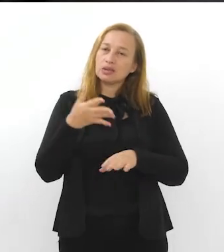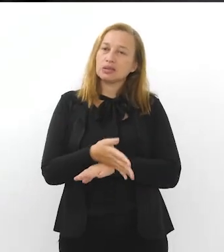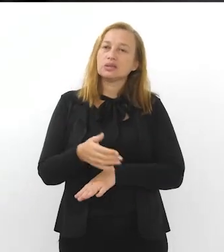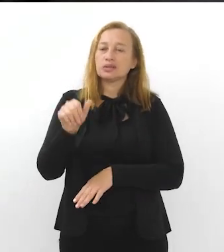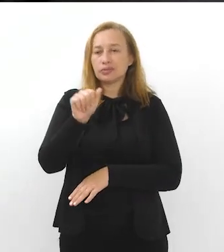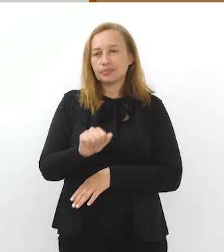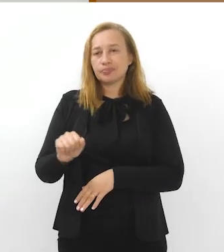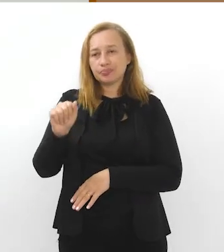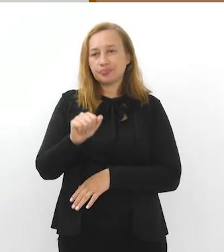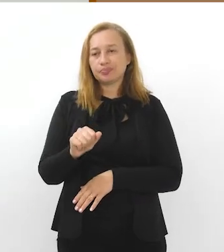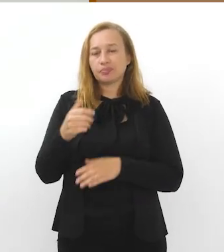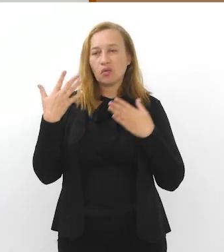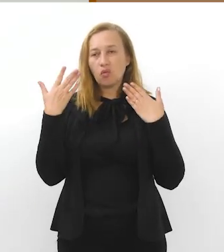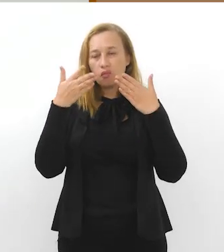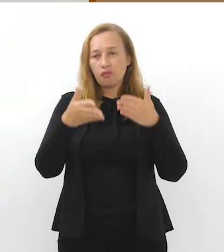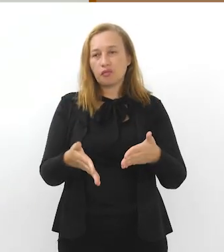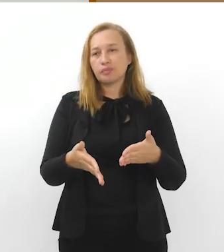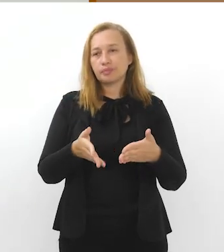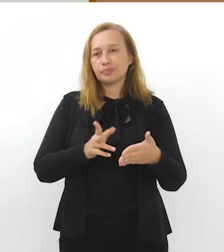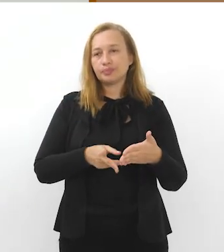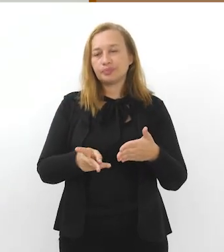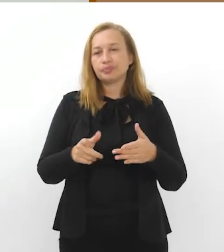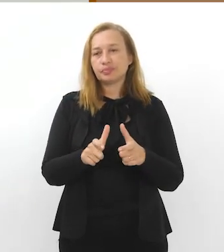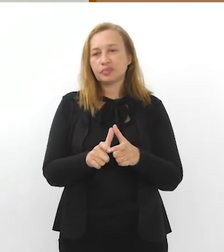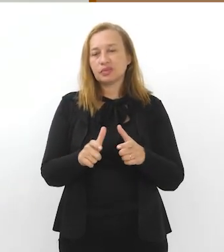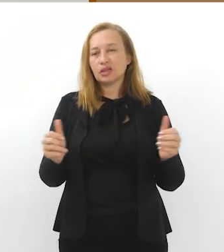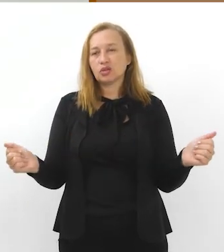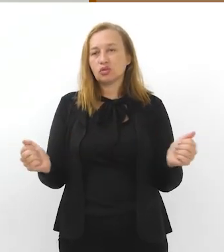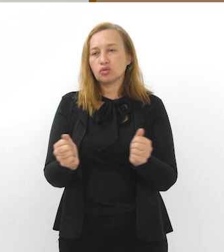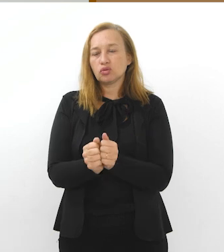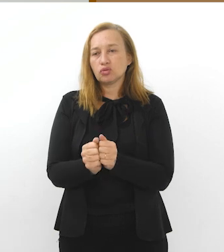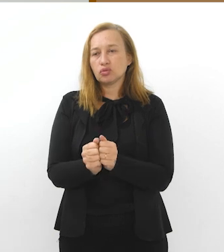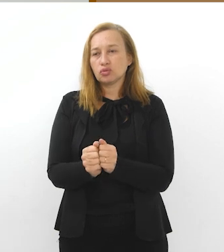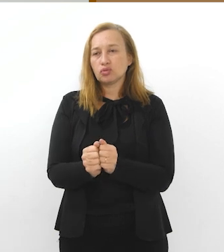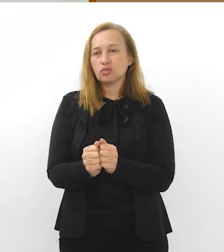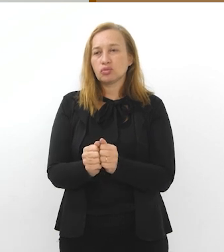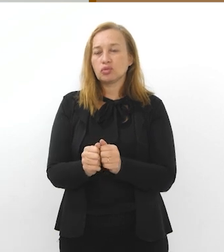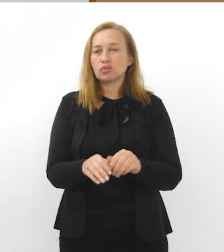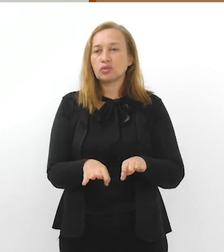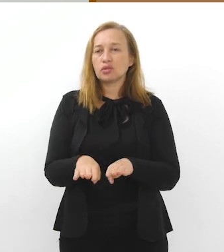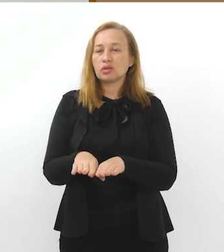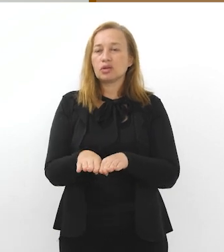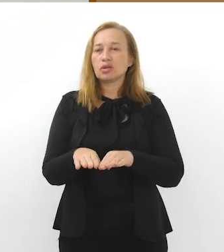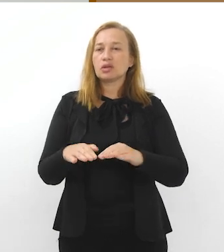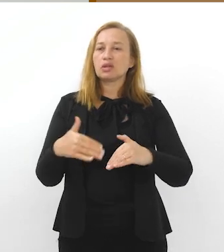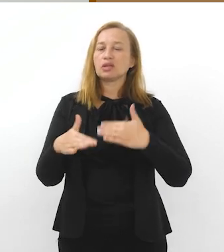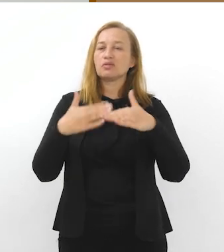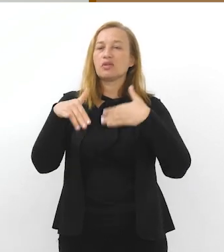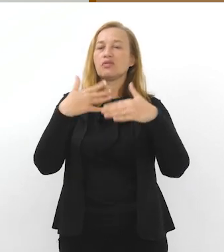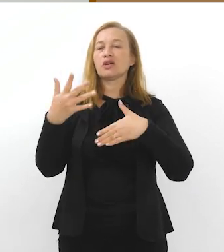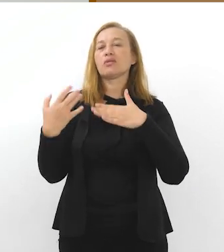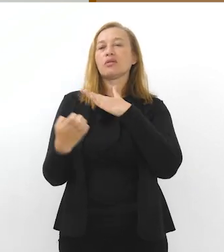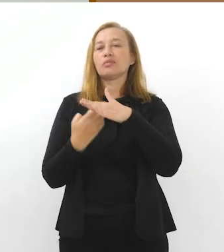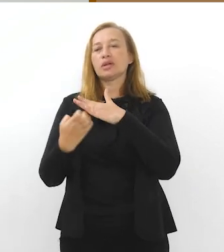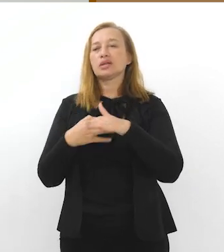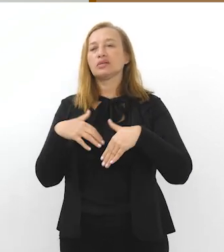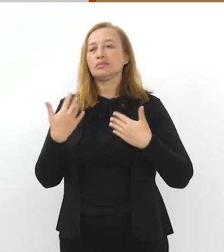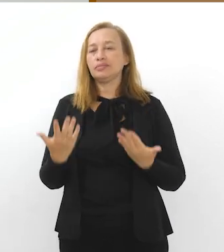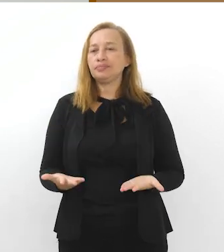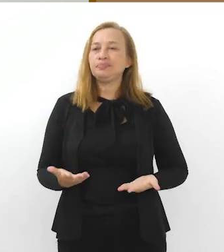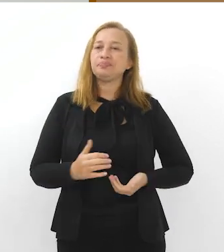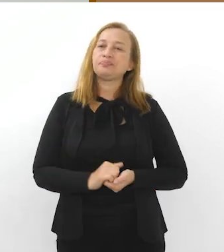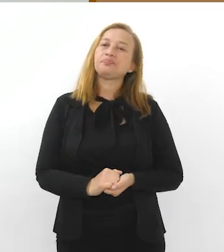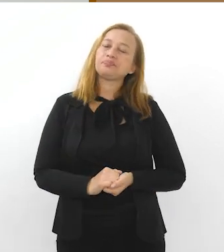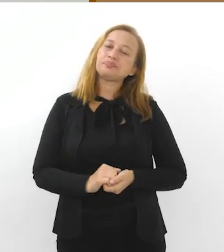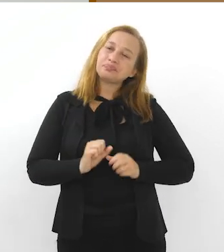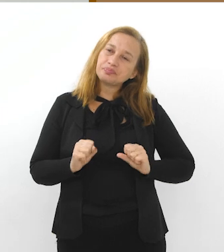entrei para a associação, meu foco é crescer junto com os meus amigos, junto com a empresa, né? Então,